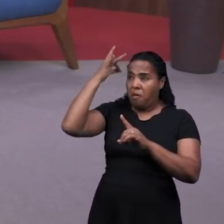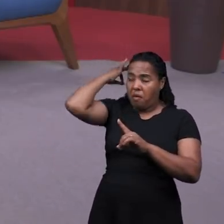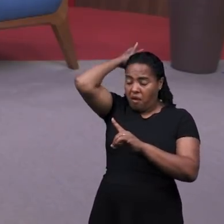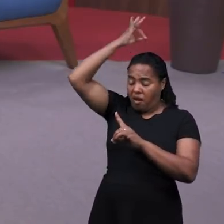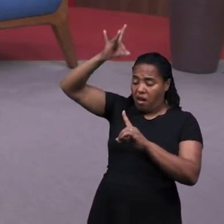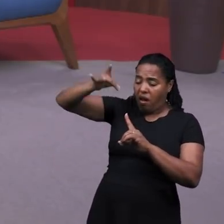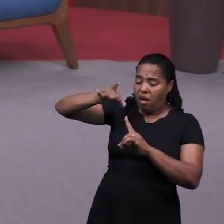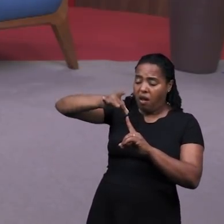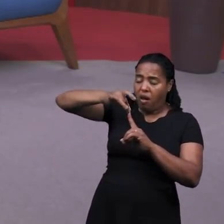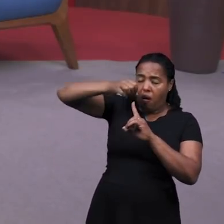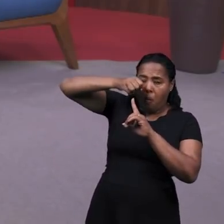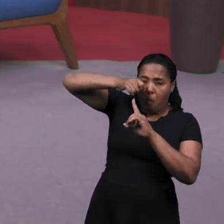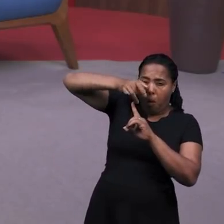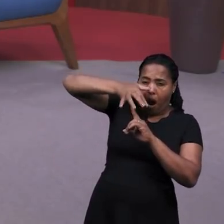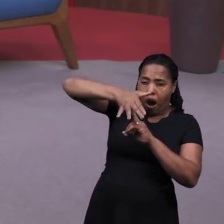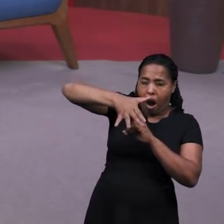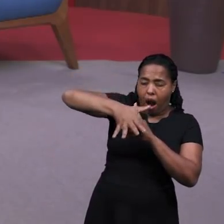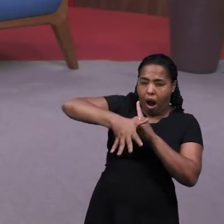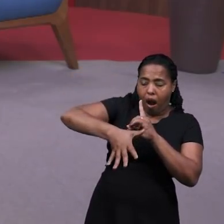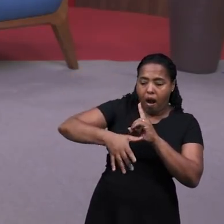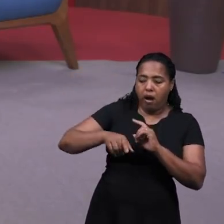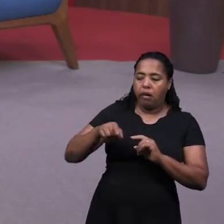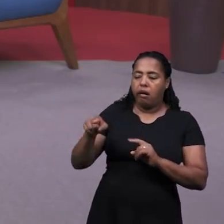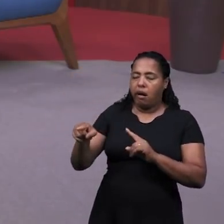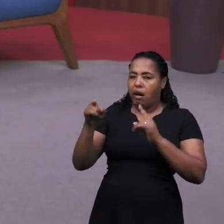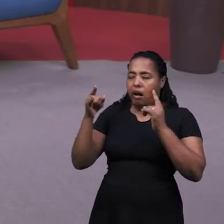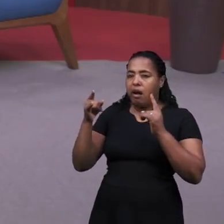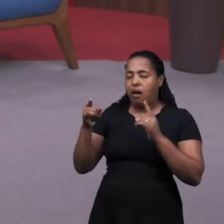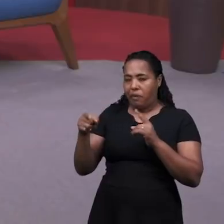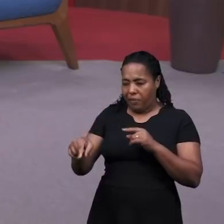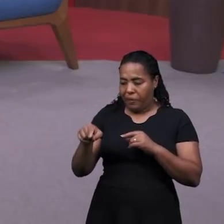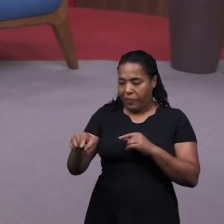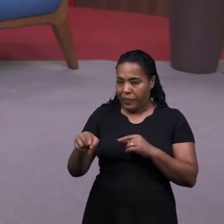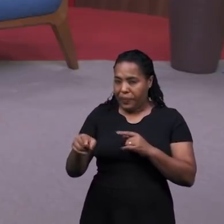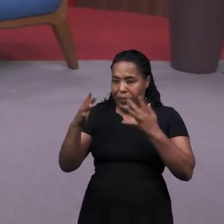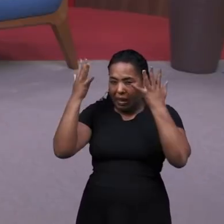Deus. Santo. Aquele animal fendido